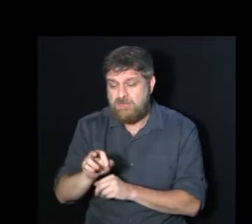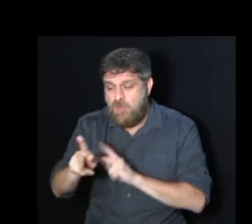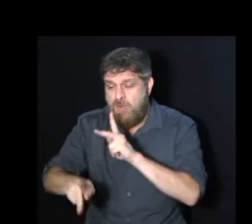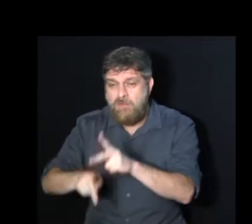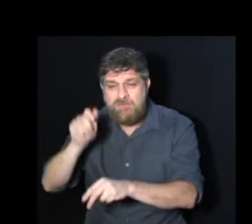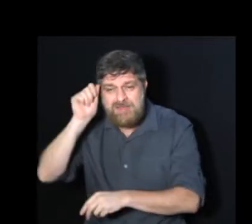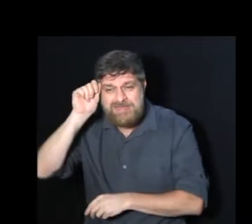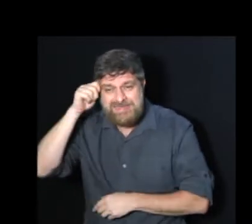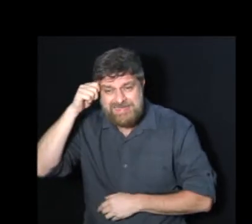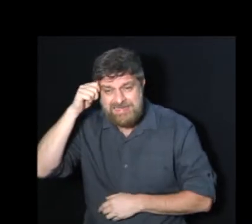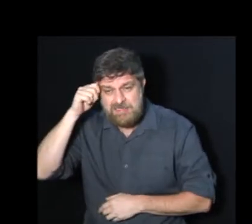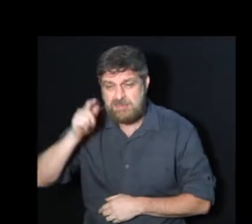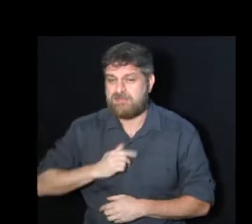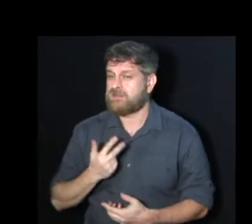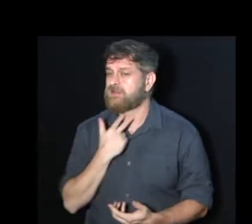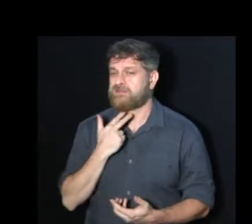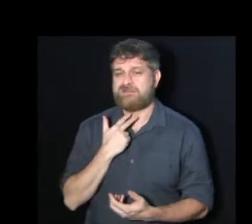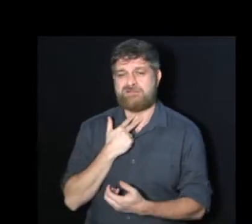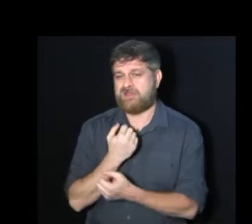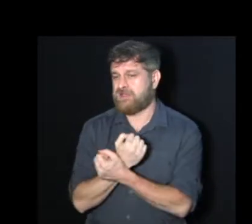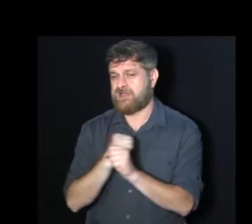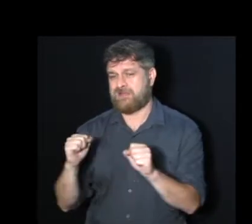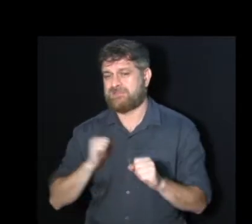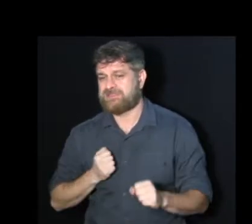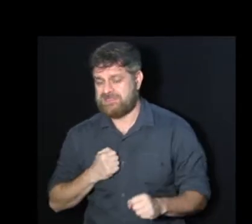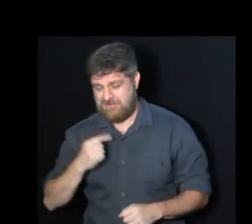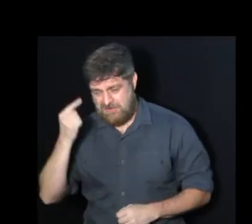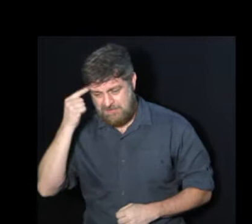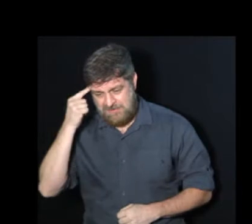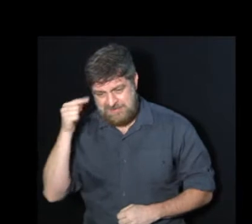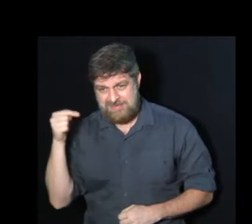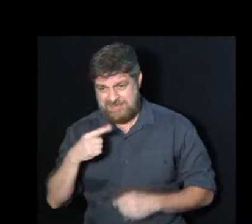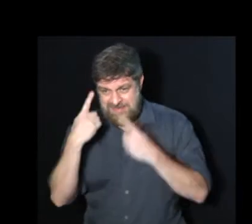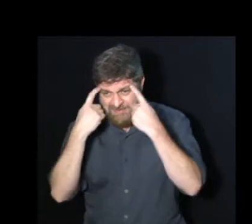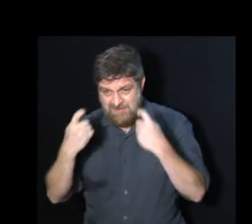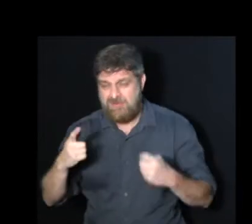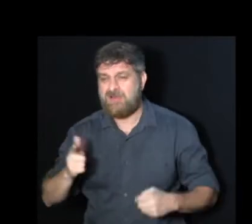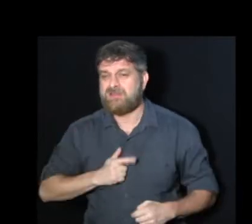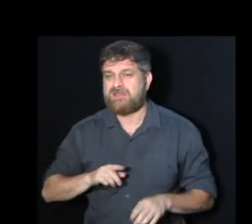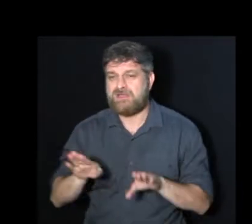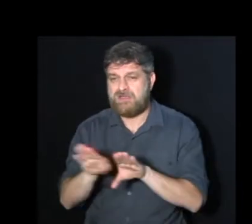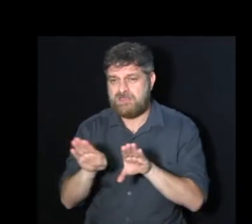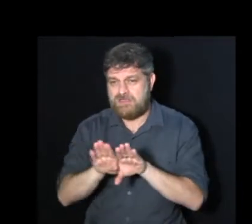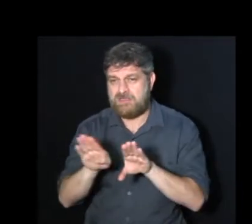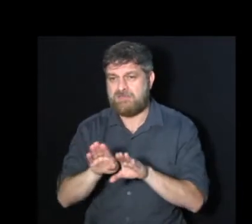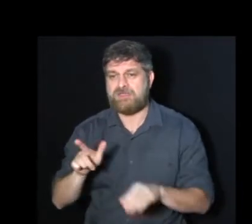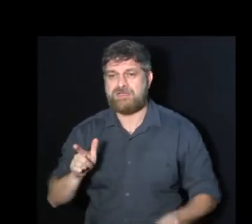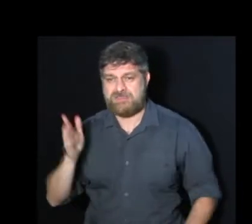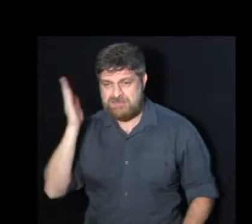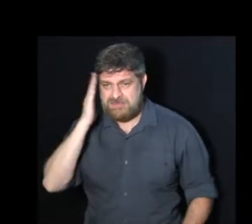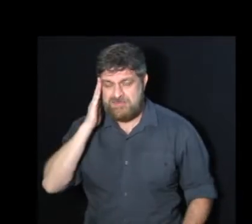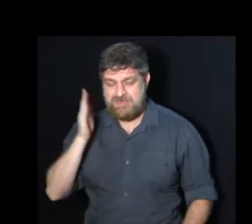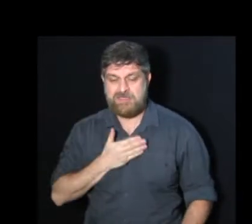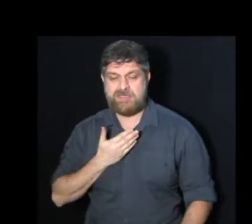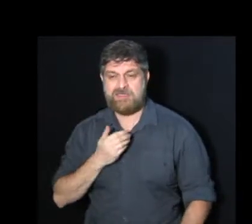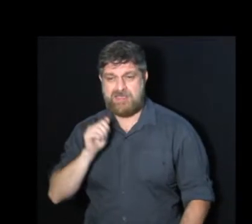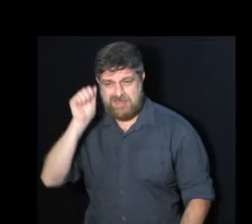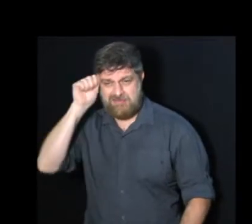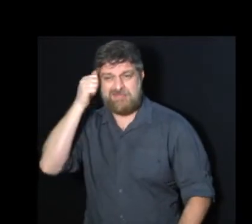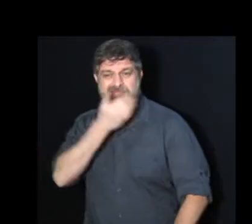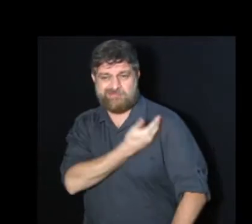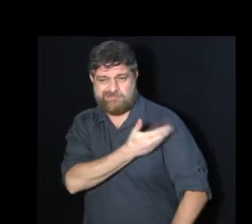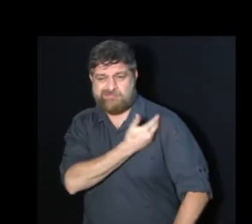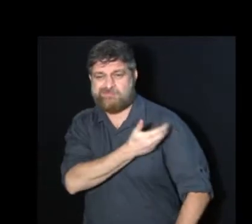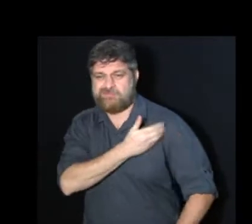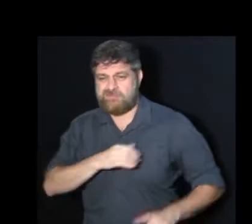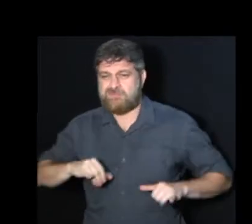é impossível tratar desse fenômeno sem abarcar conjuntamente o sexismo e o racismo. Pode passar,